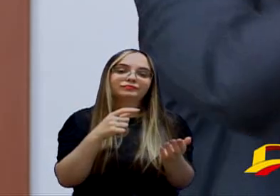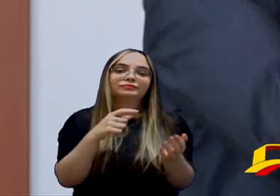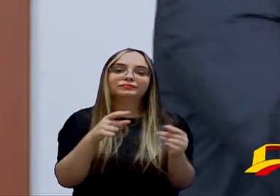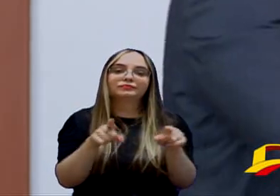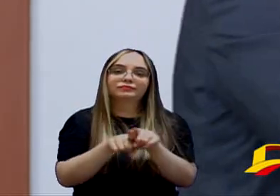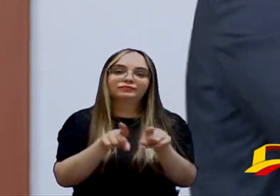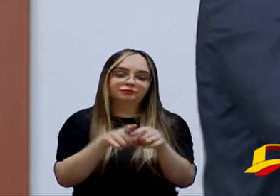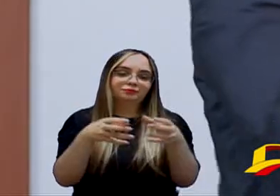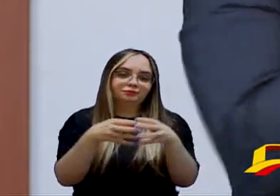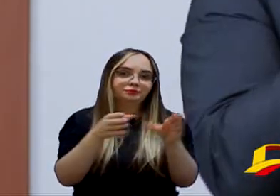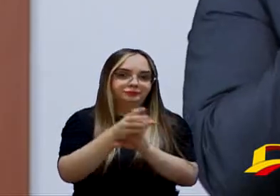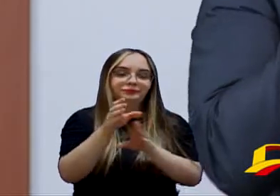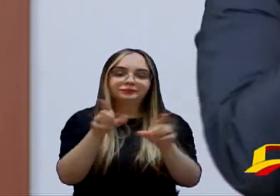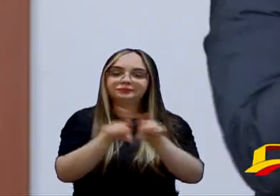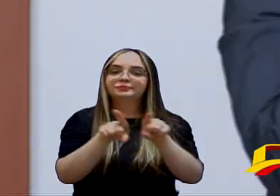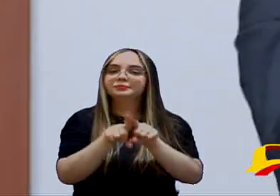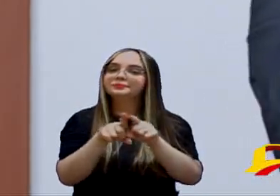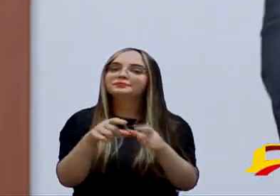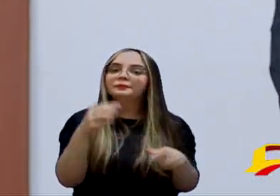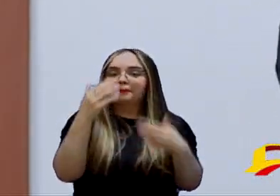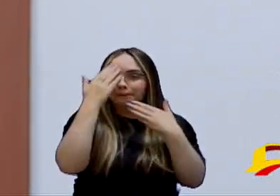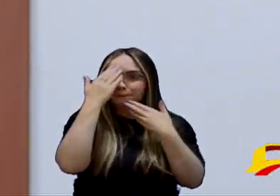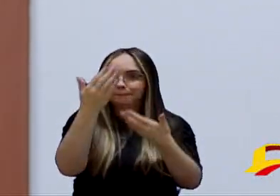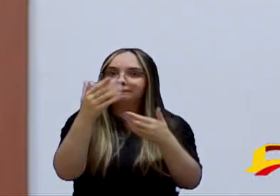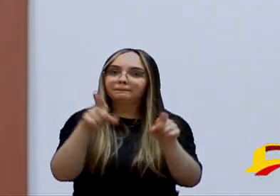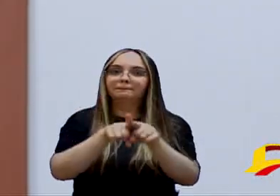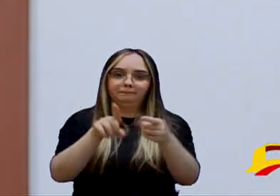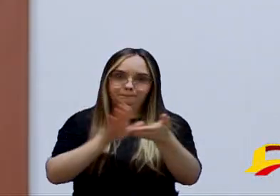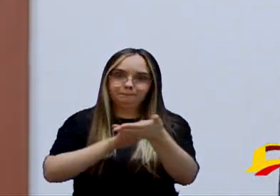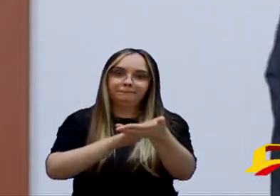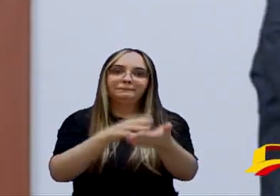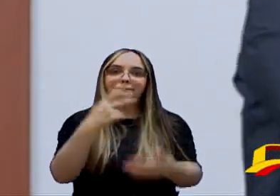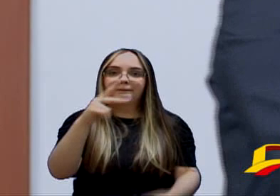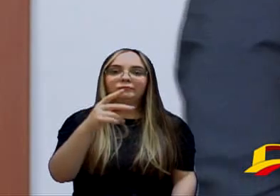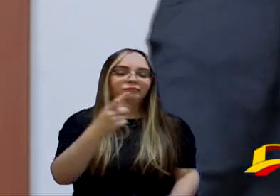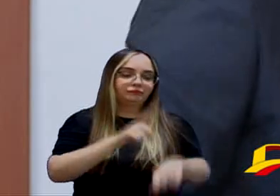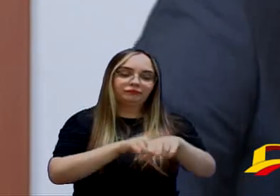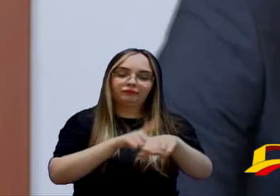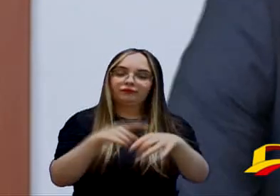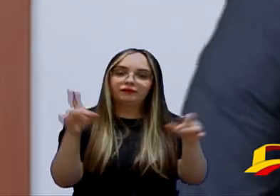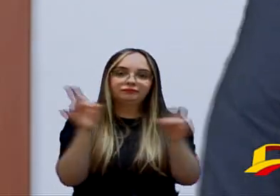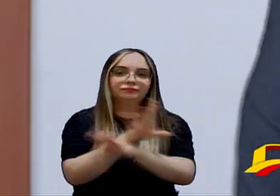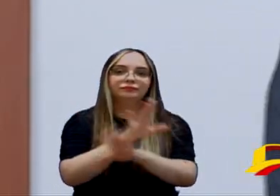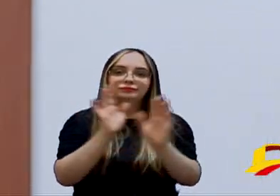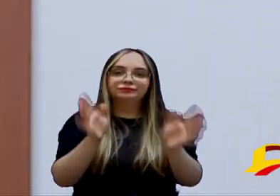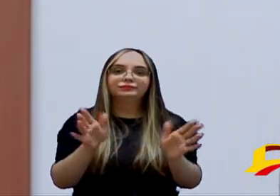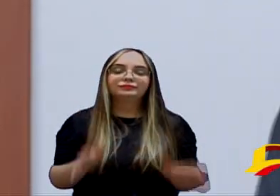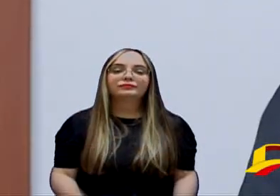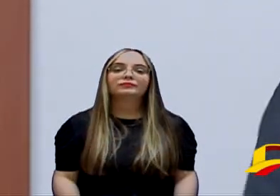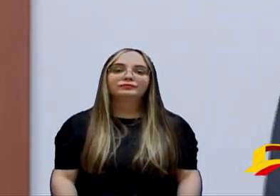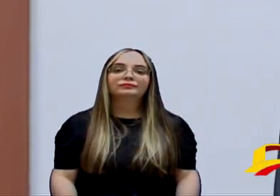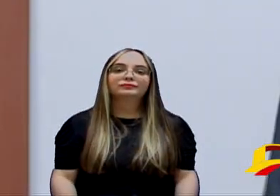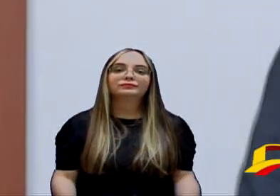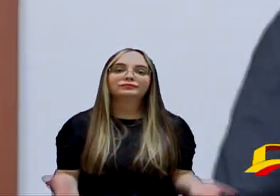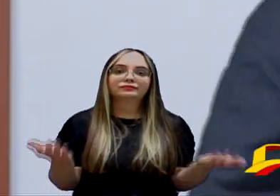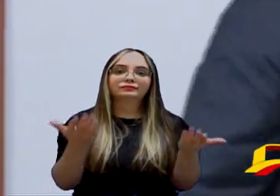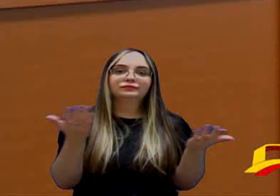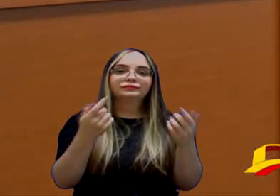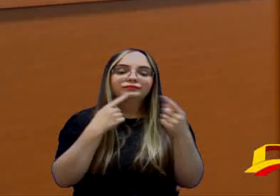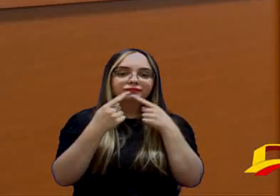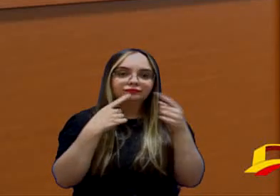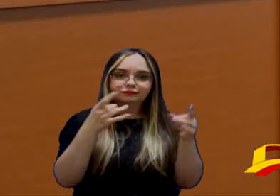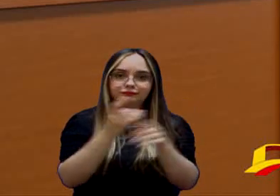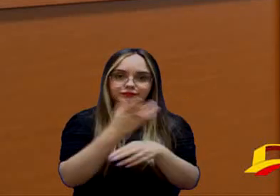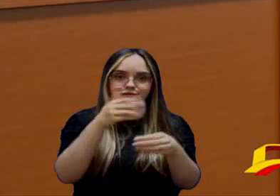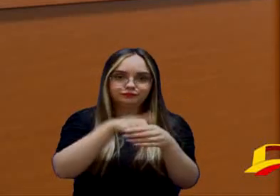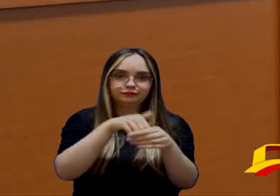junto à população parabenizo pela requerimento Vereador é o nosso tempo já esgotou então eu coloco discussão Coloca